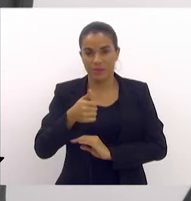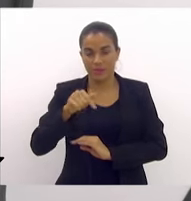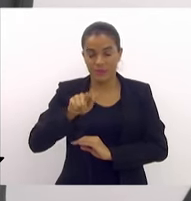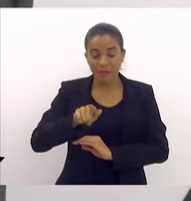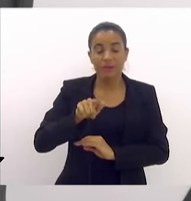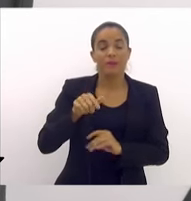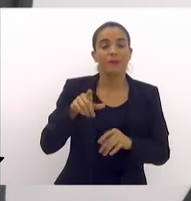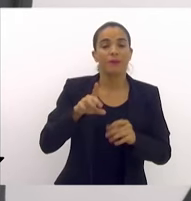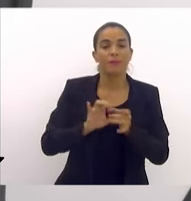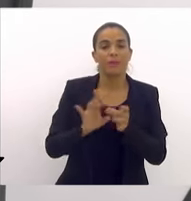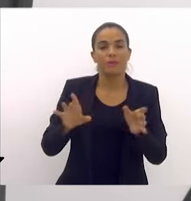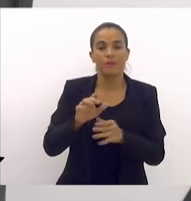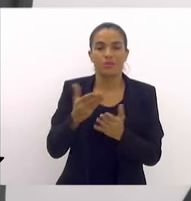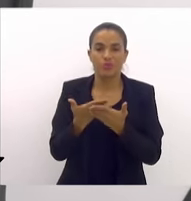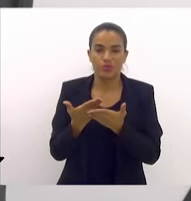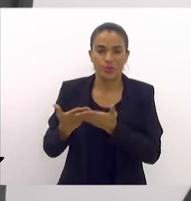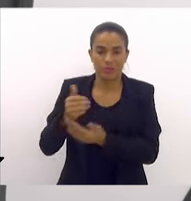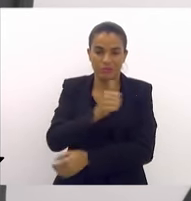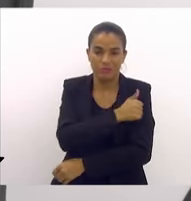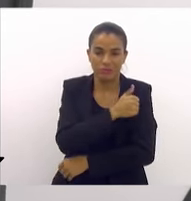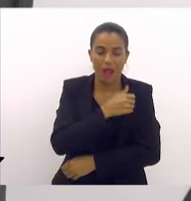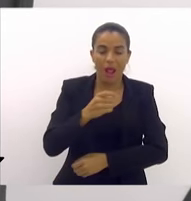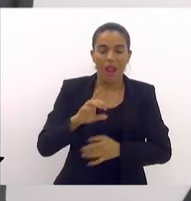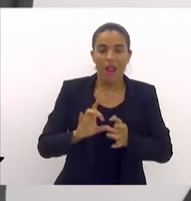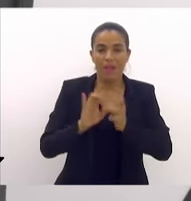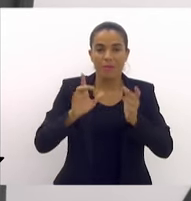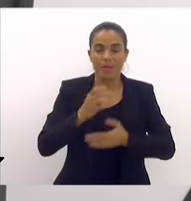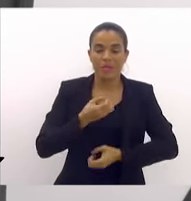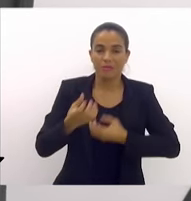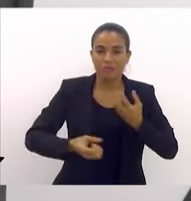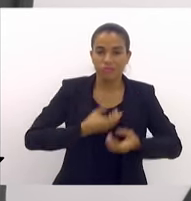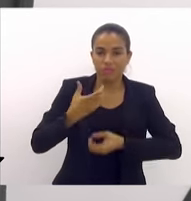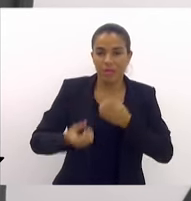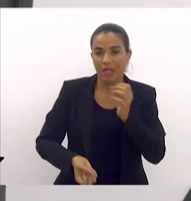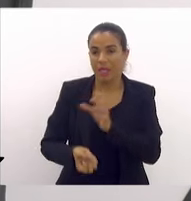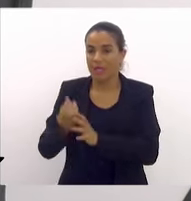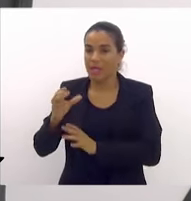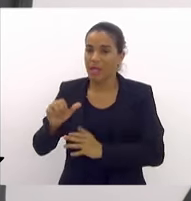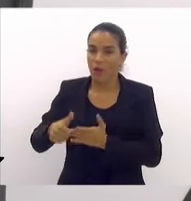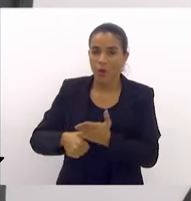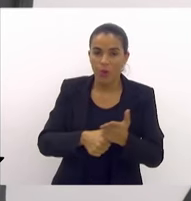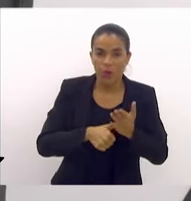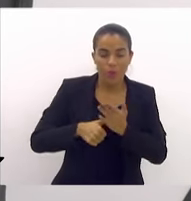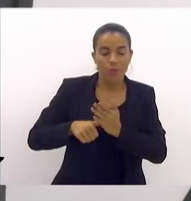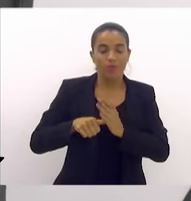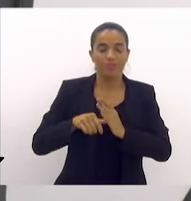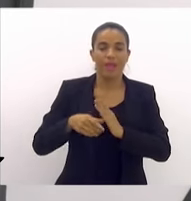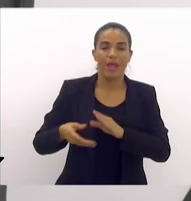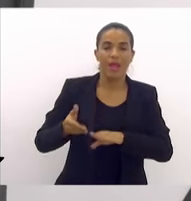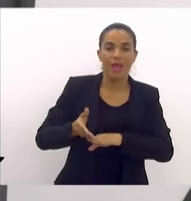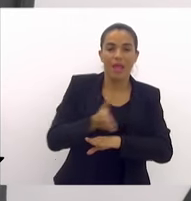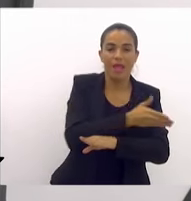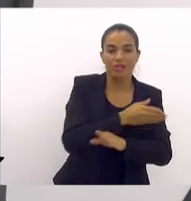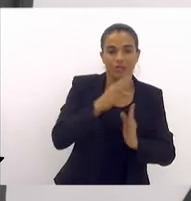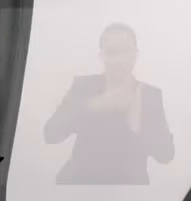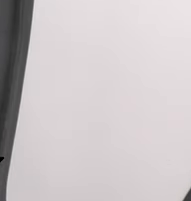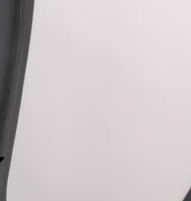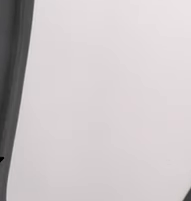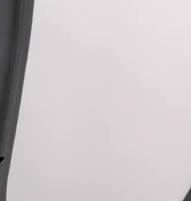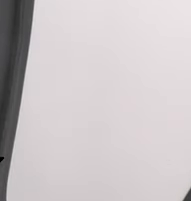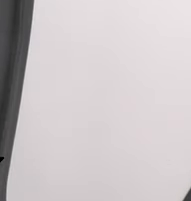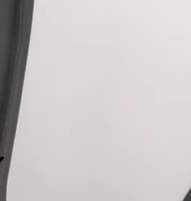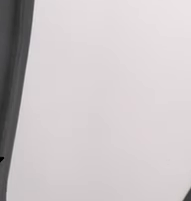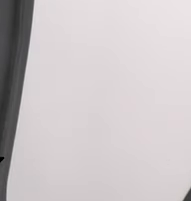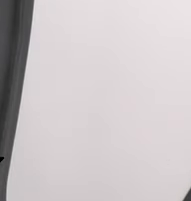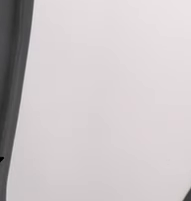21, para permitir aos estudantes liberdade poética e o direito de criar clubes de atividades extracurriculares voluntárias. Para parecer,